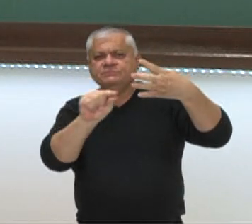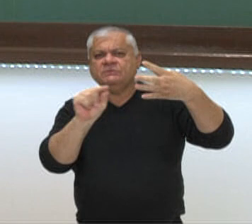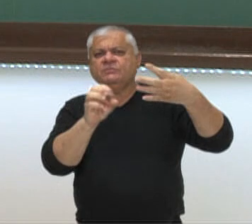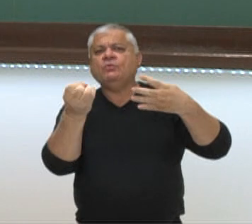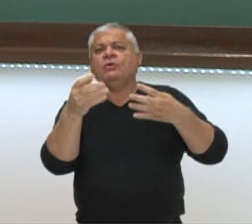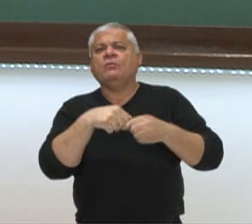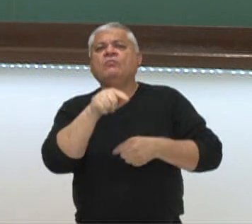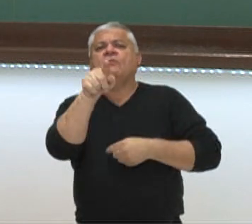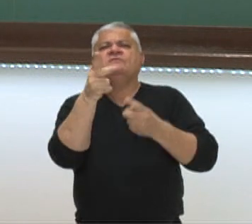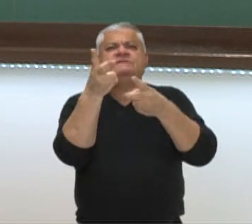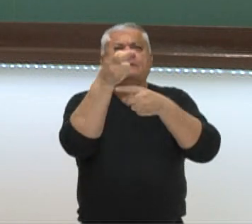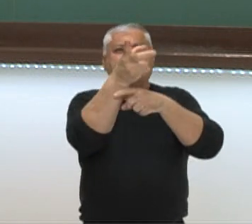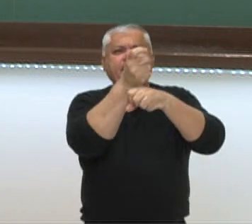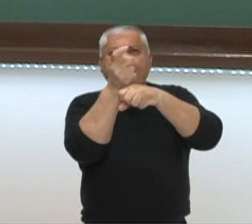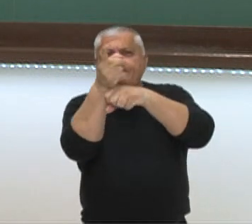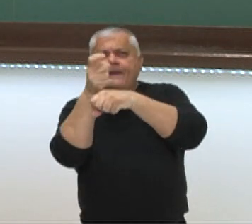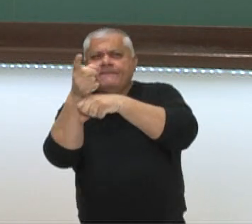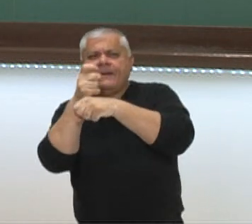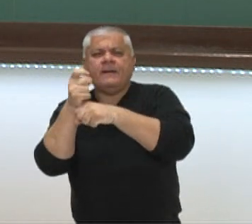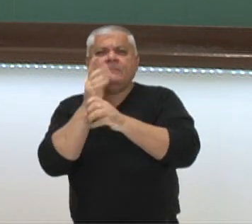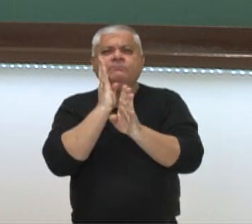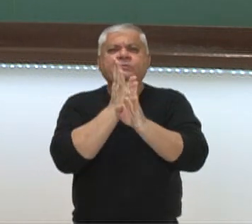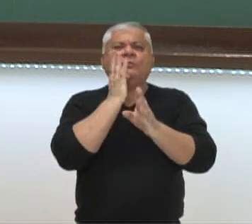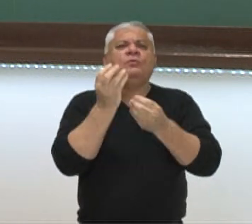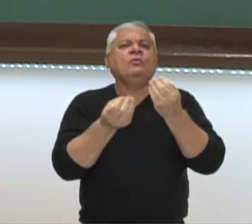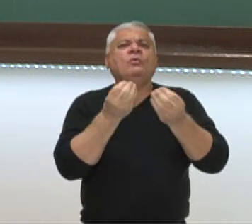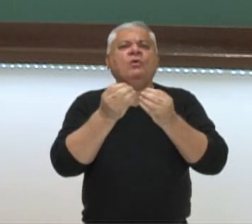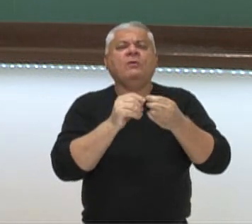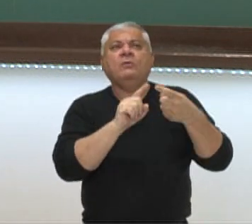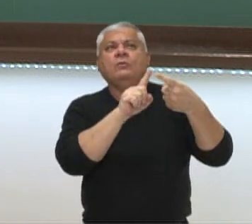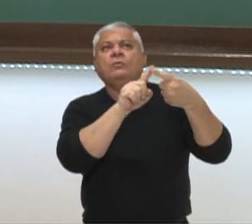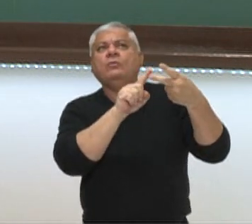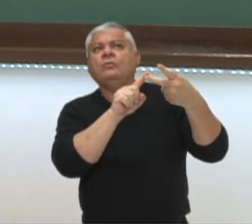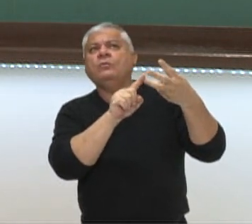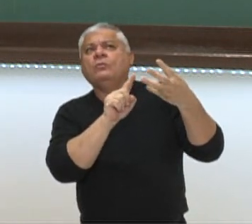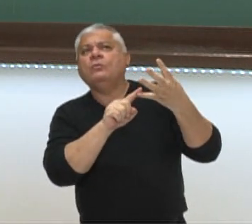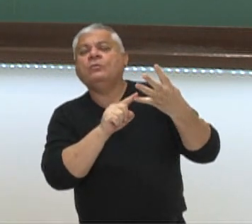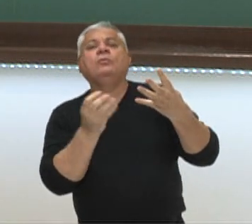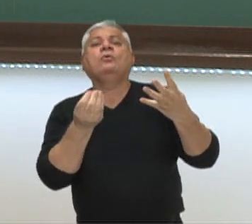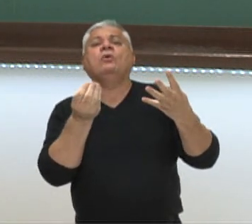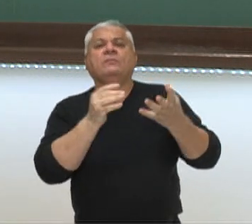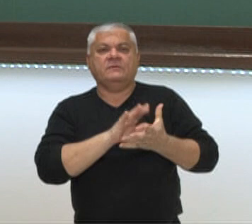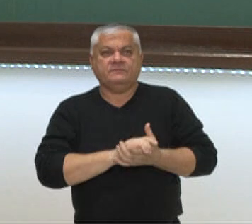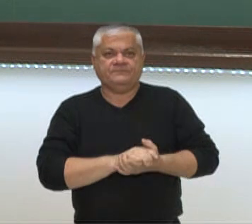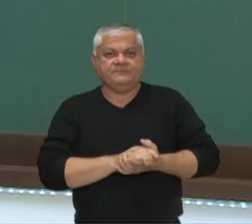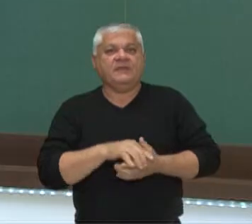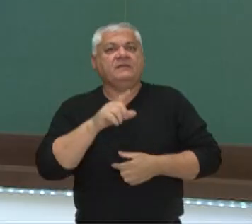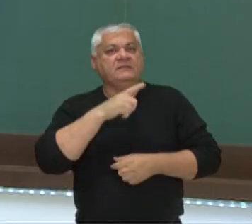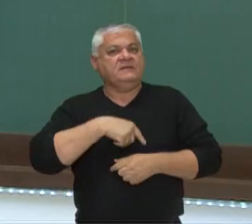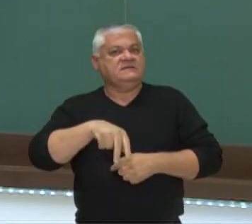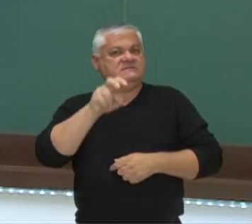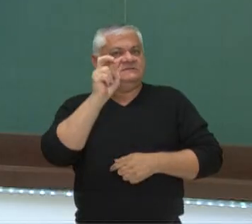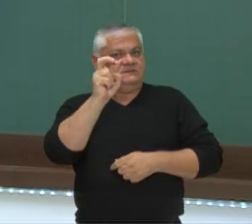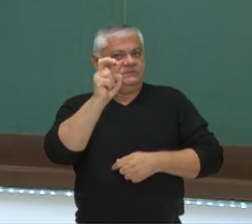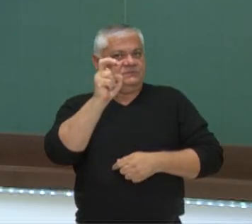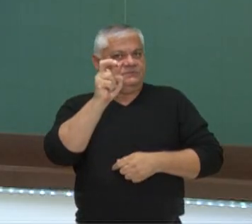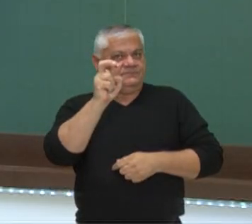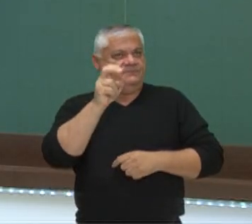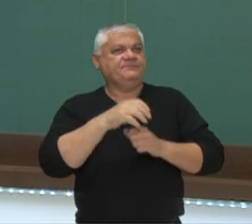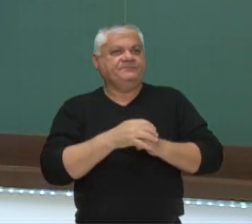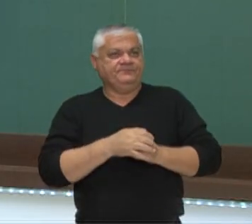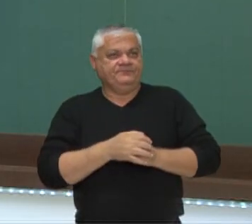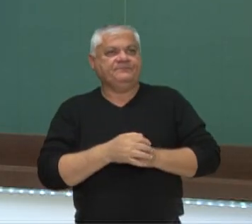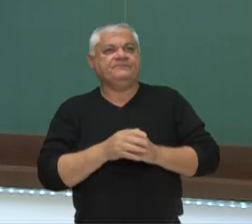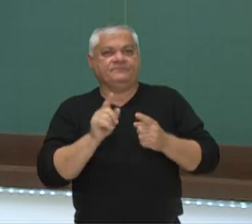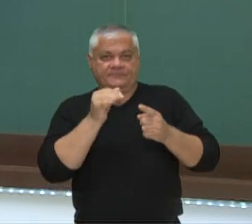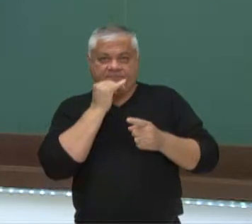Como você percebeu cada oração? Como você contou essas orações? Temos aqui 5 orações, uma